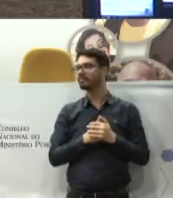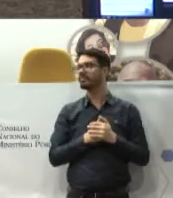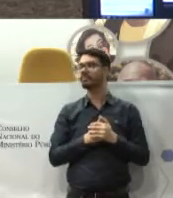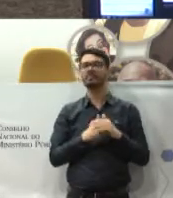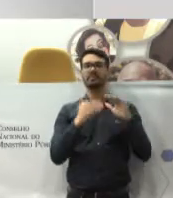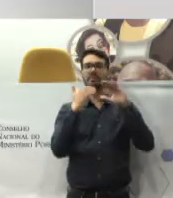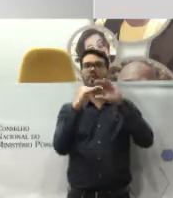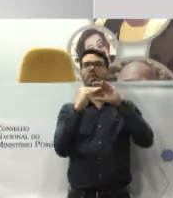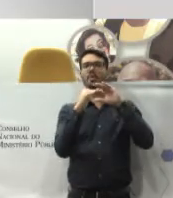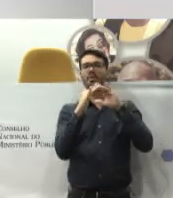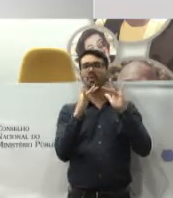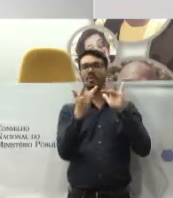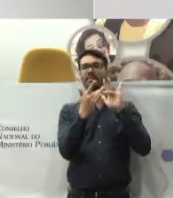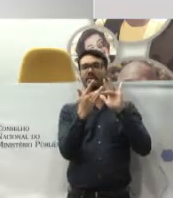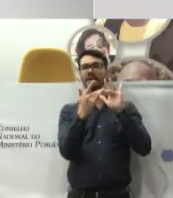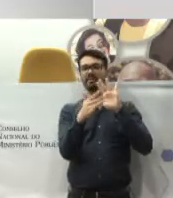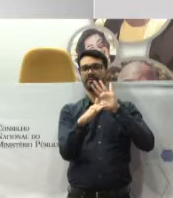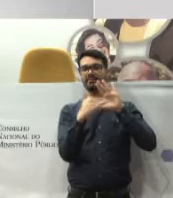no...